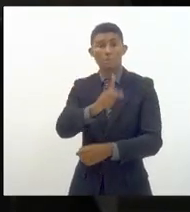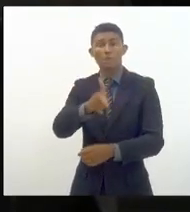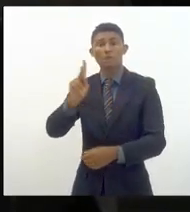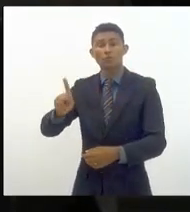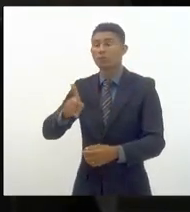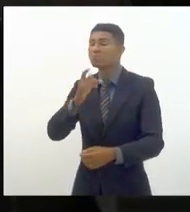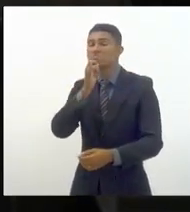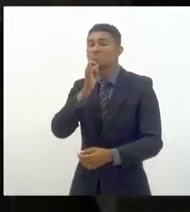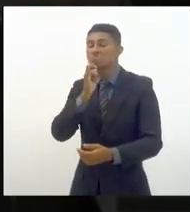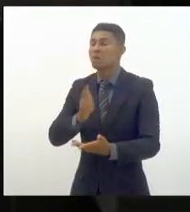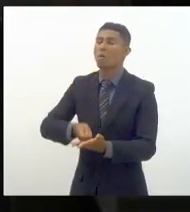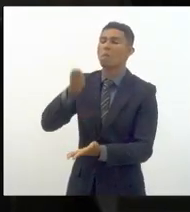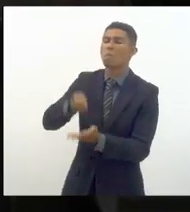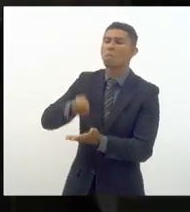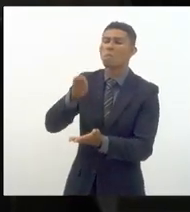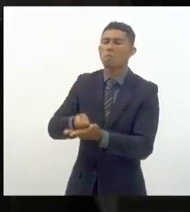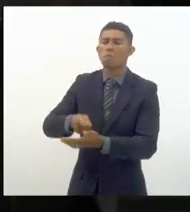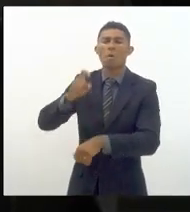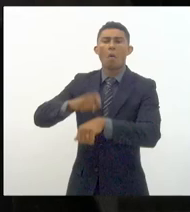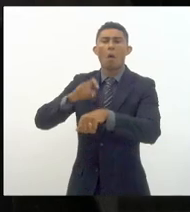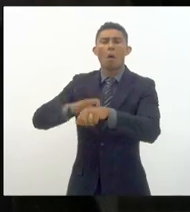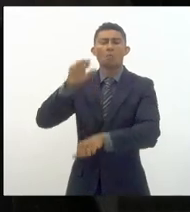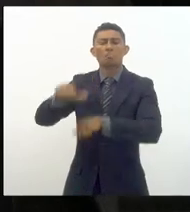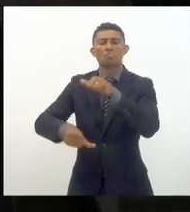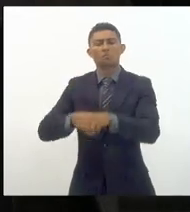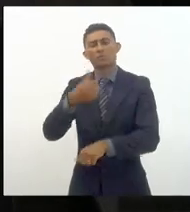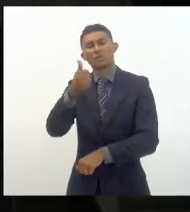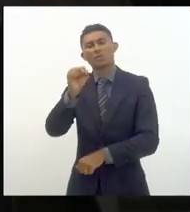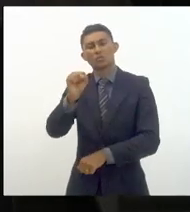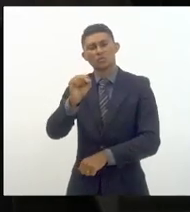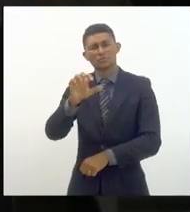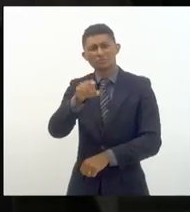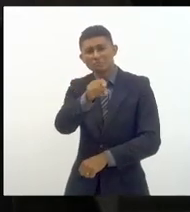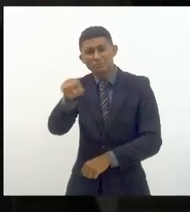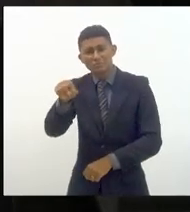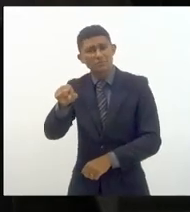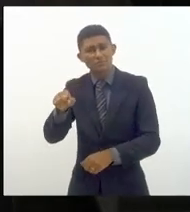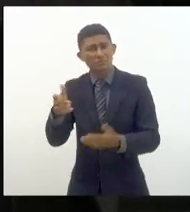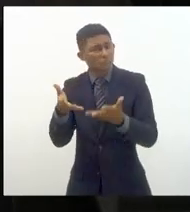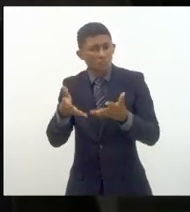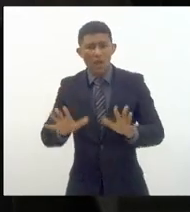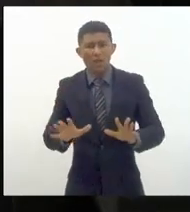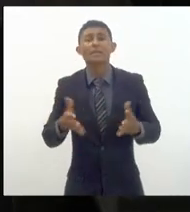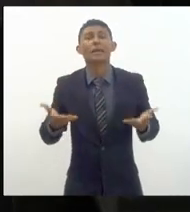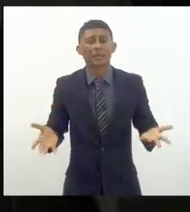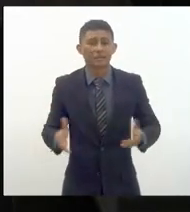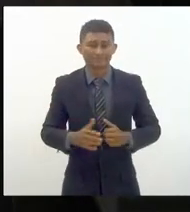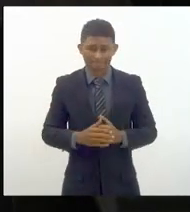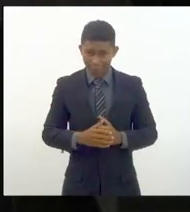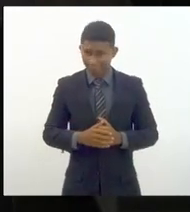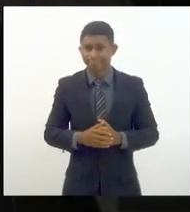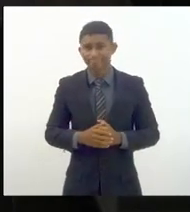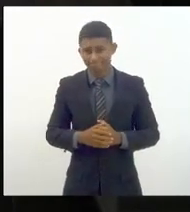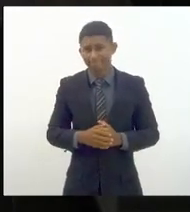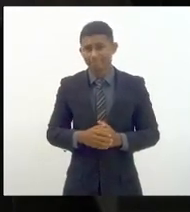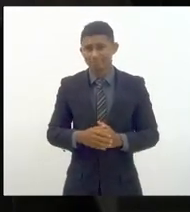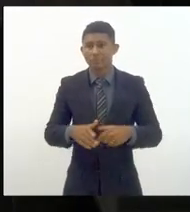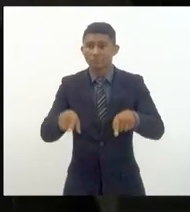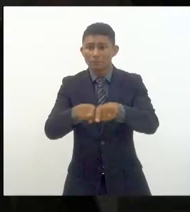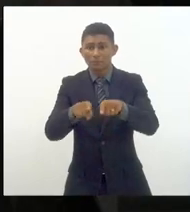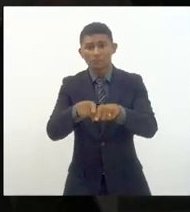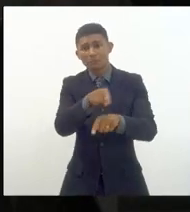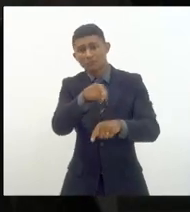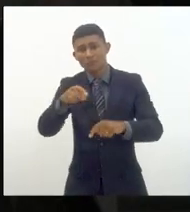migrados vou usar essa expressão sendo migrados para 18 horas sem que isto interessa a sua vida profissional tem que ficou responda a outra gente